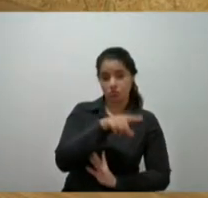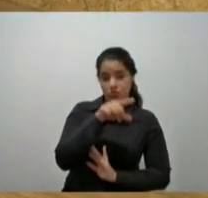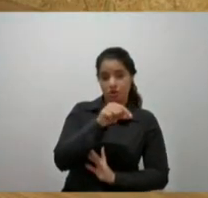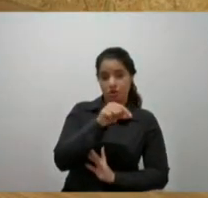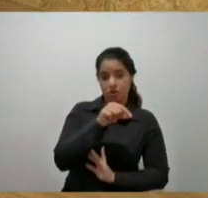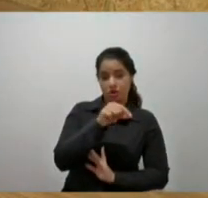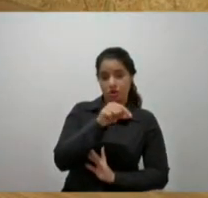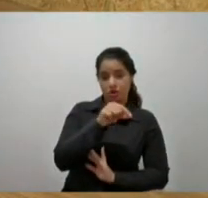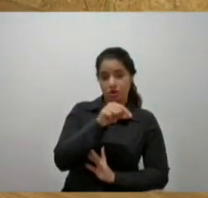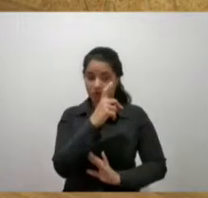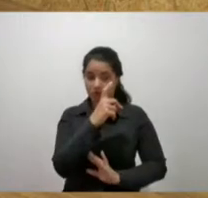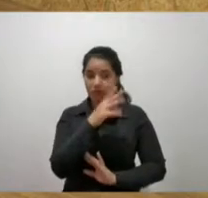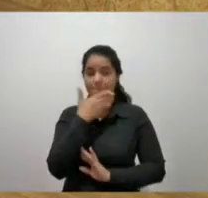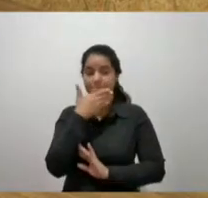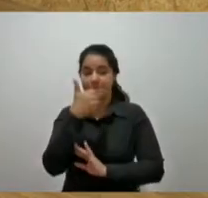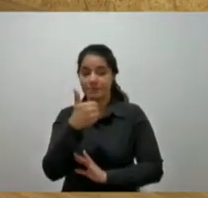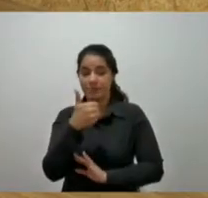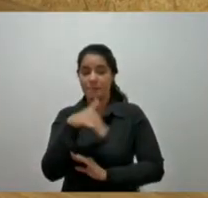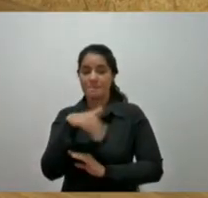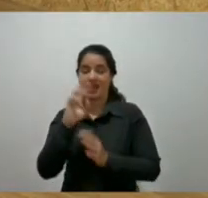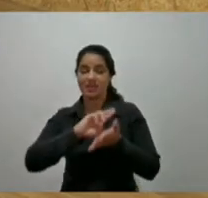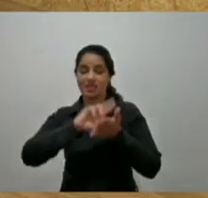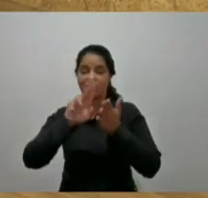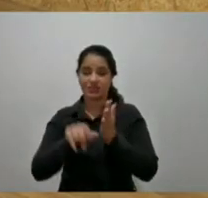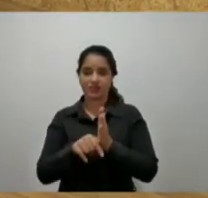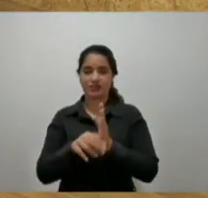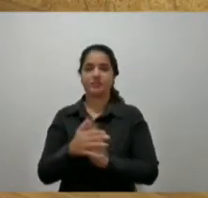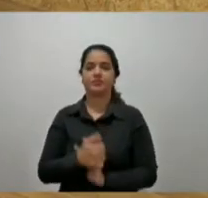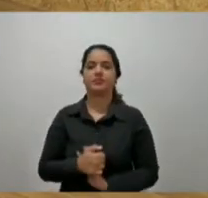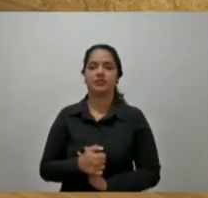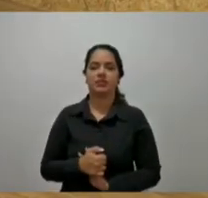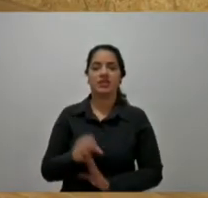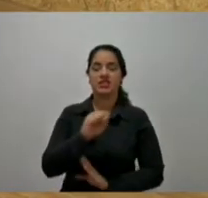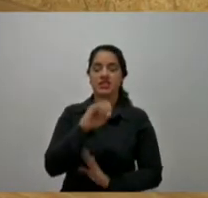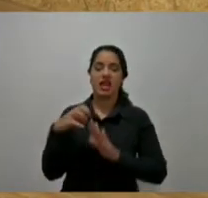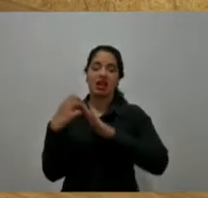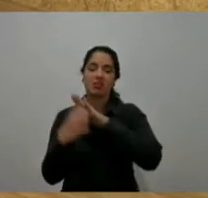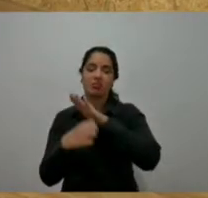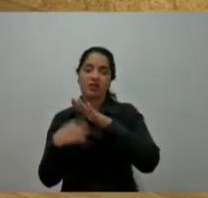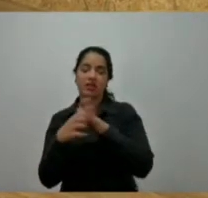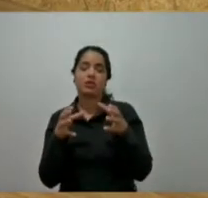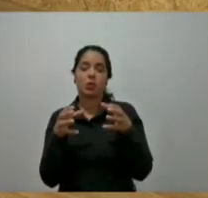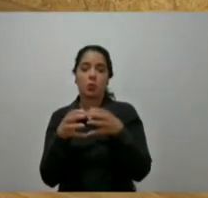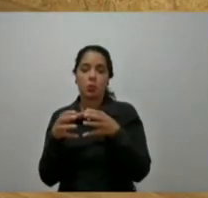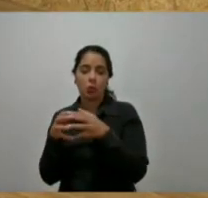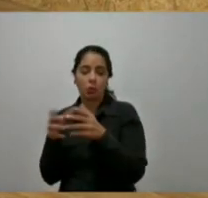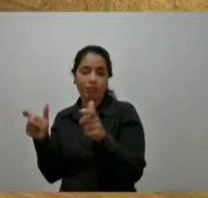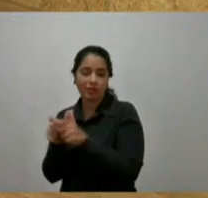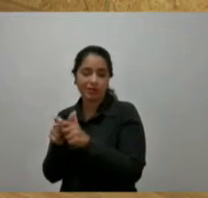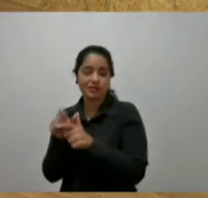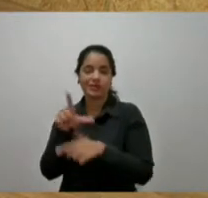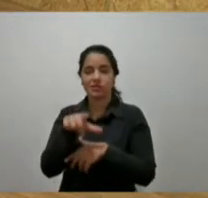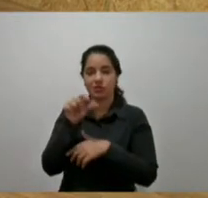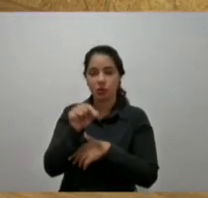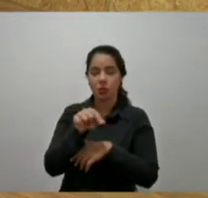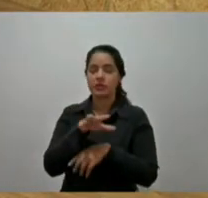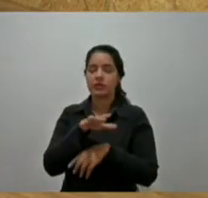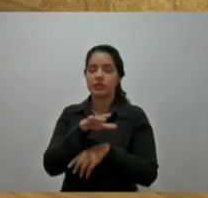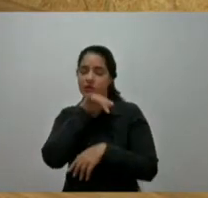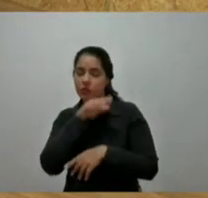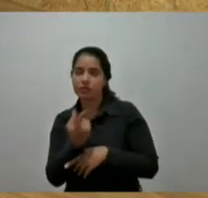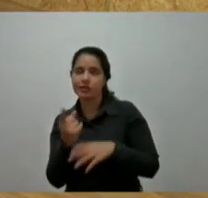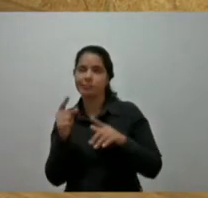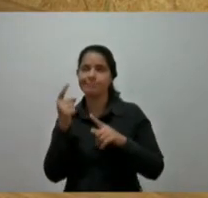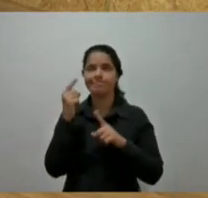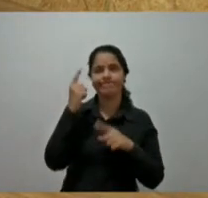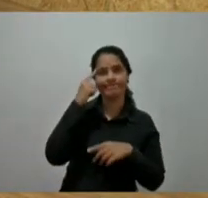olho isso, né? Se a empresa tem um time que não é diverso, provavelmente vai tomar decisões menos boas. Se a empresa trata mal, entre